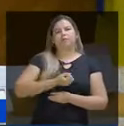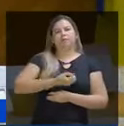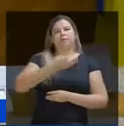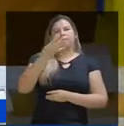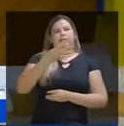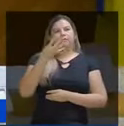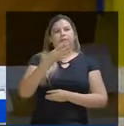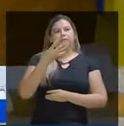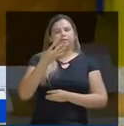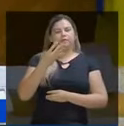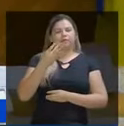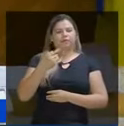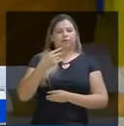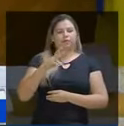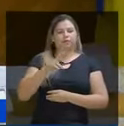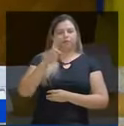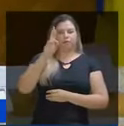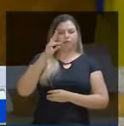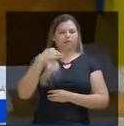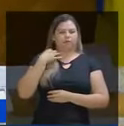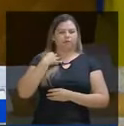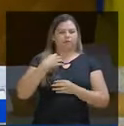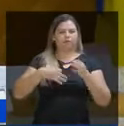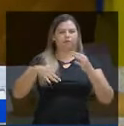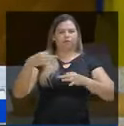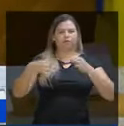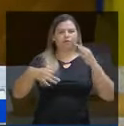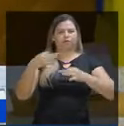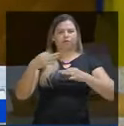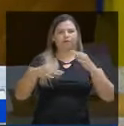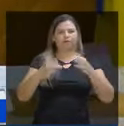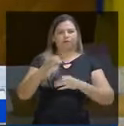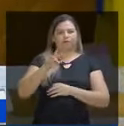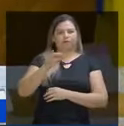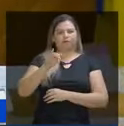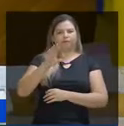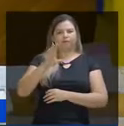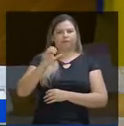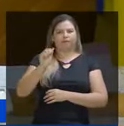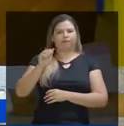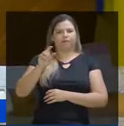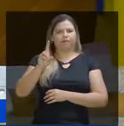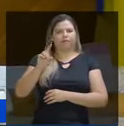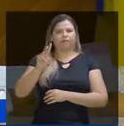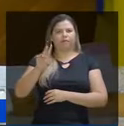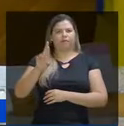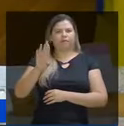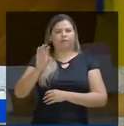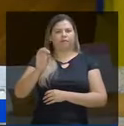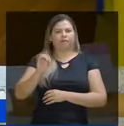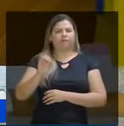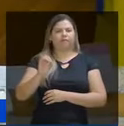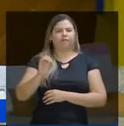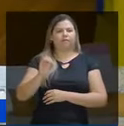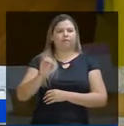do permanece juiz o foco Valente, do Carmo Antônio. Recurso eleitoral no requerimento de registro de candidatura